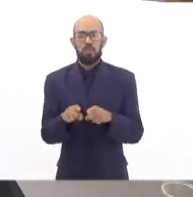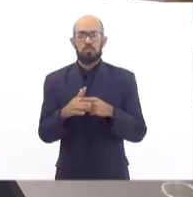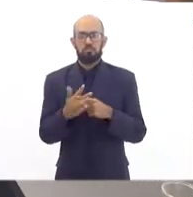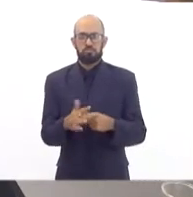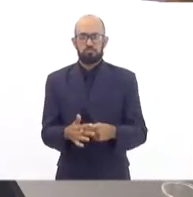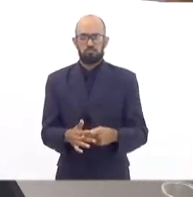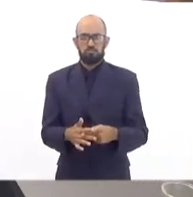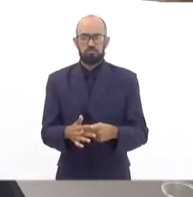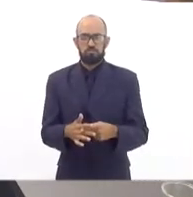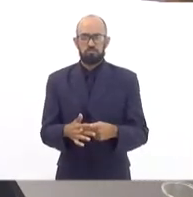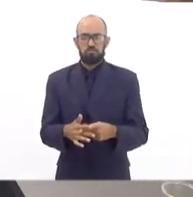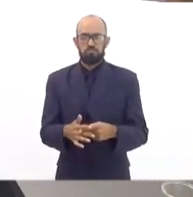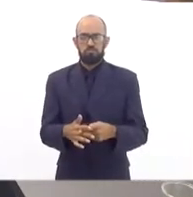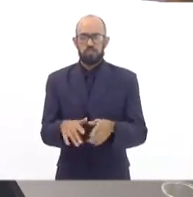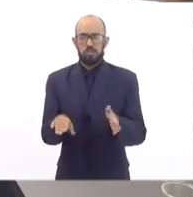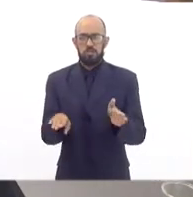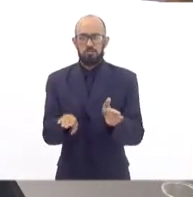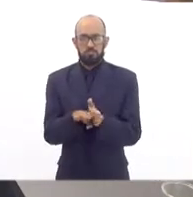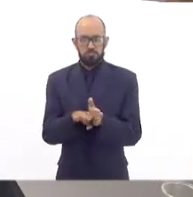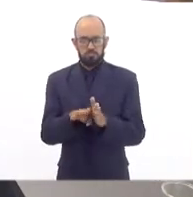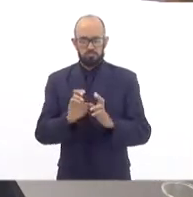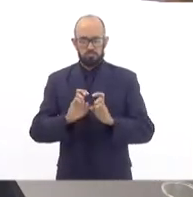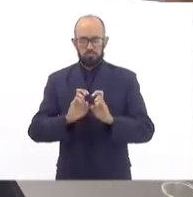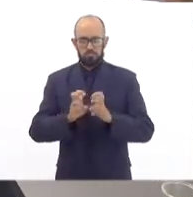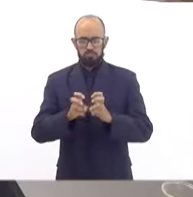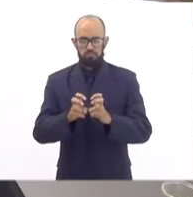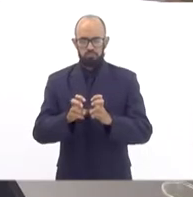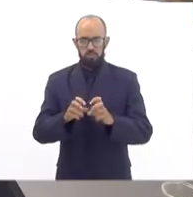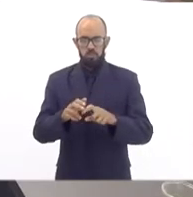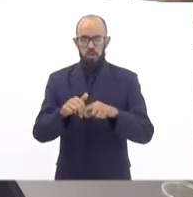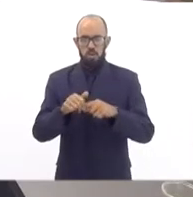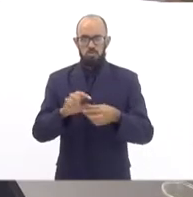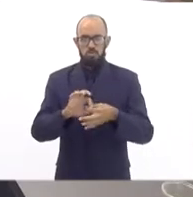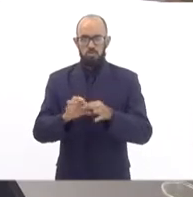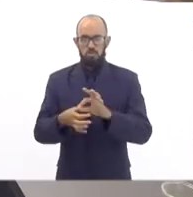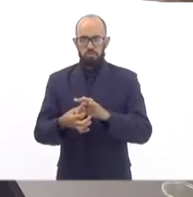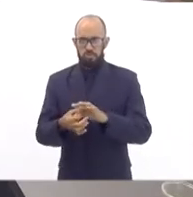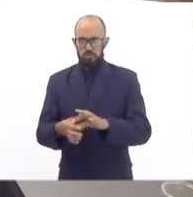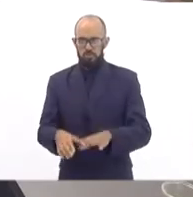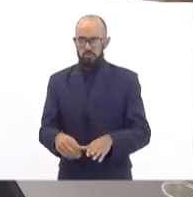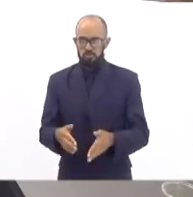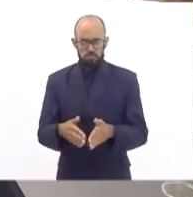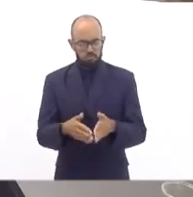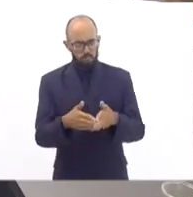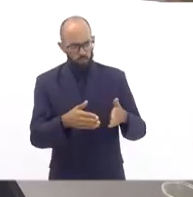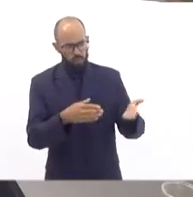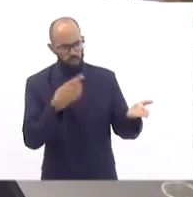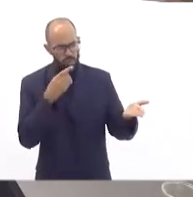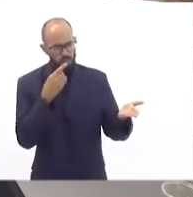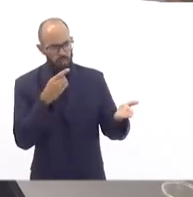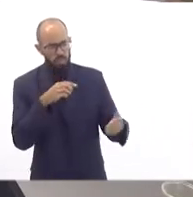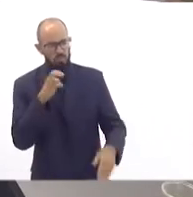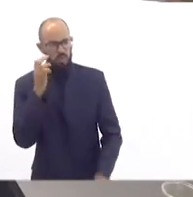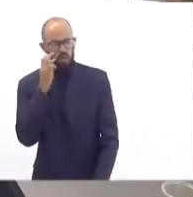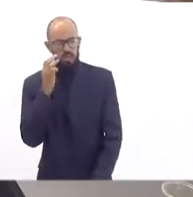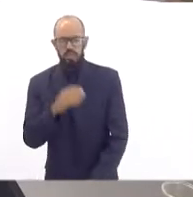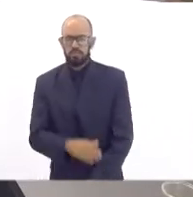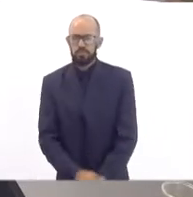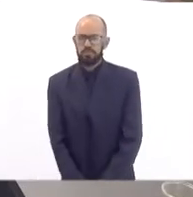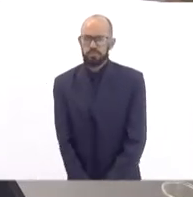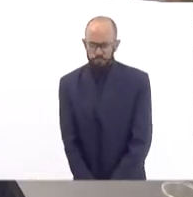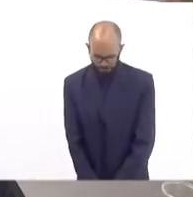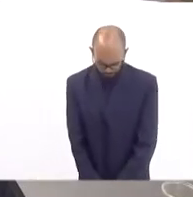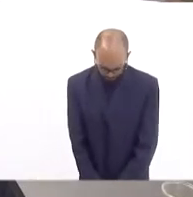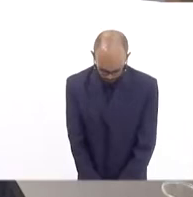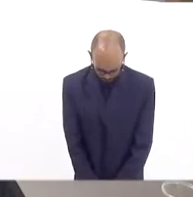as estações de trem, tendo em vista as Olimpíadas. Que fique bem claro isso. Por gentileza, deputado Valdec Carneiro. Eu